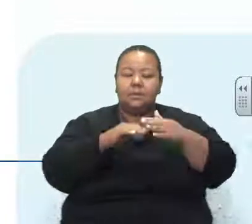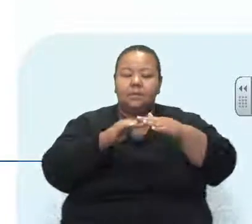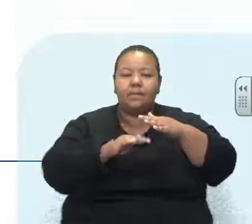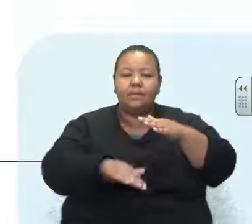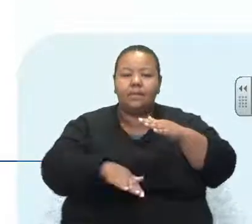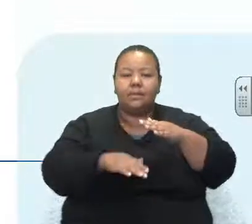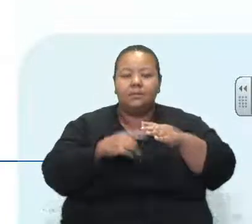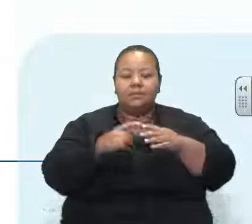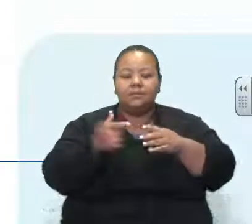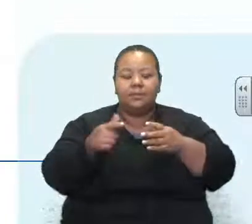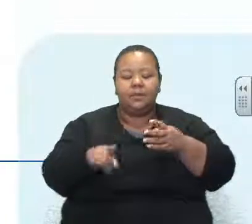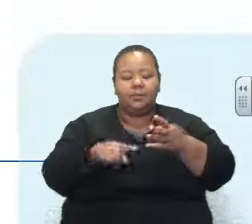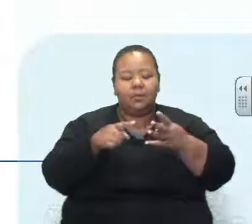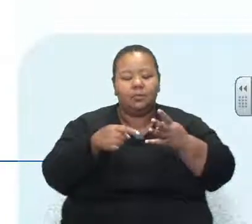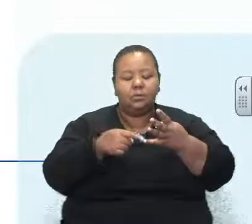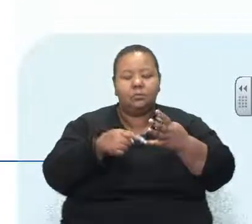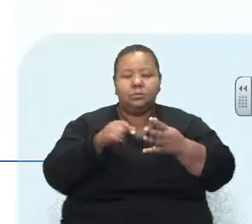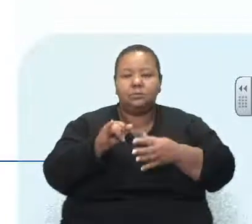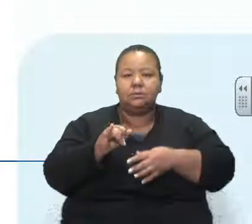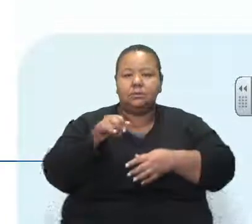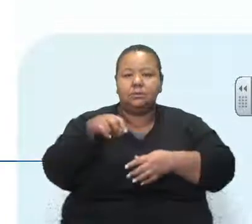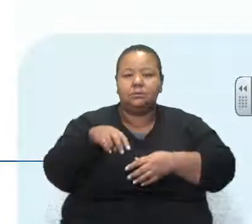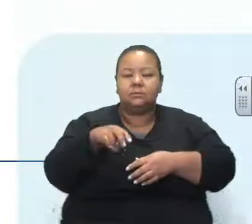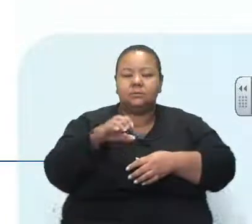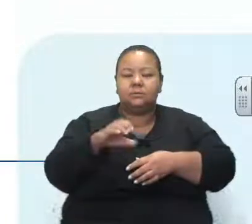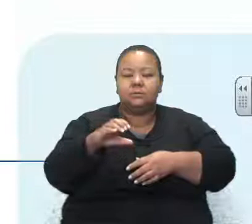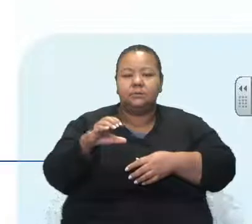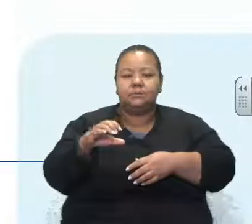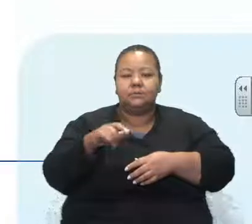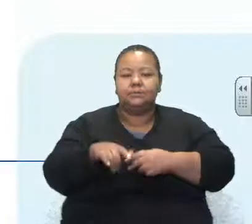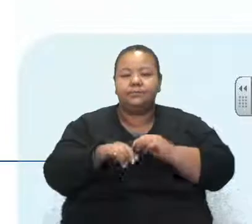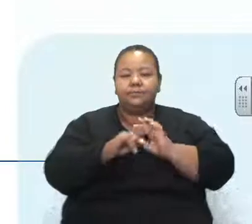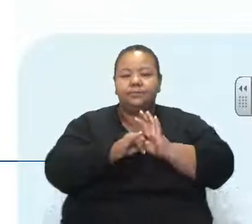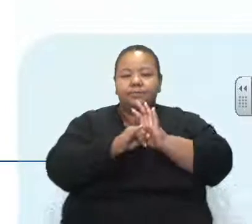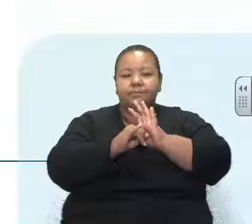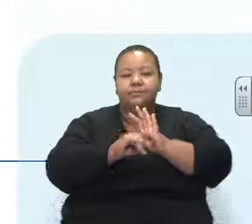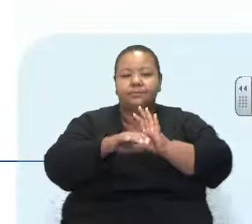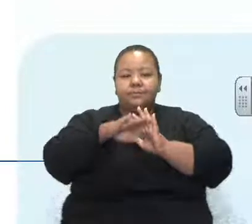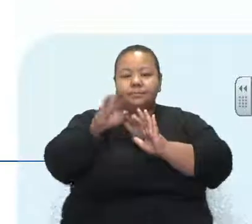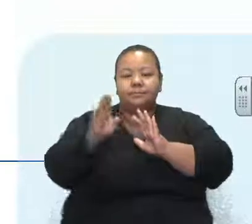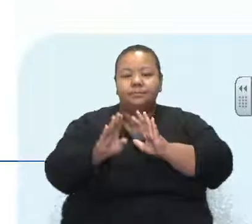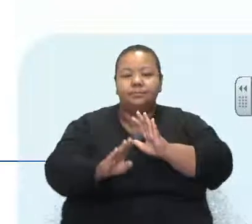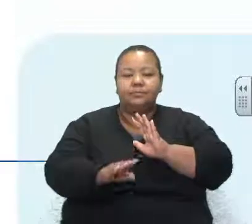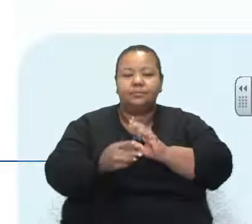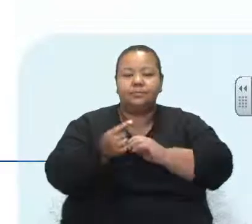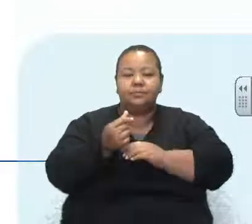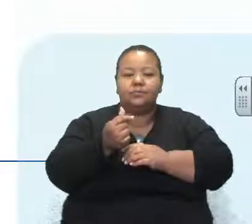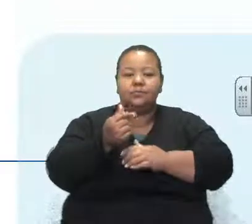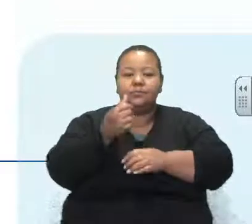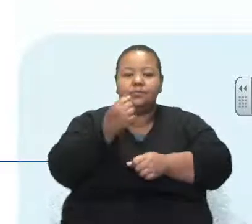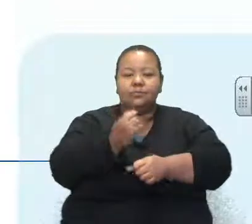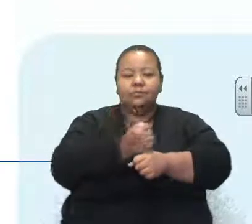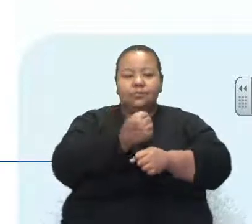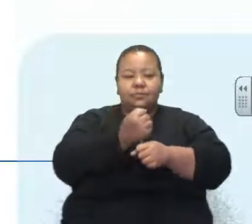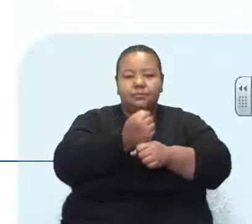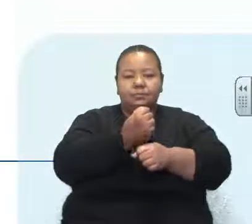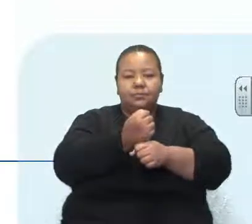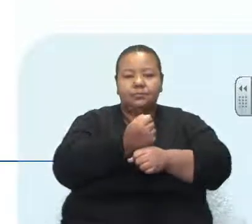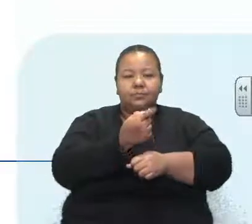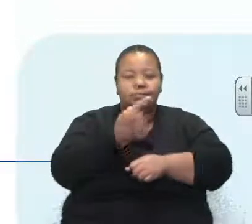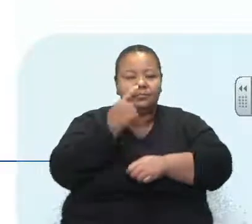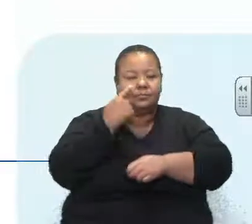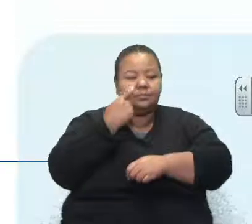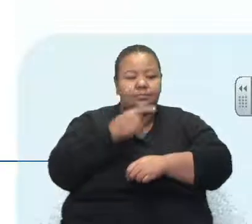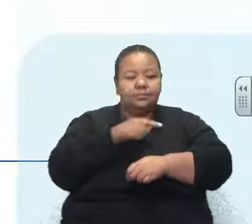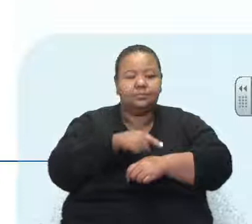E o NCC. O NCC é o Índice Nacional de Custo da Construção. Esse índice mede a evolução do custo